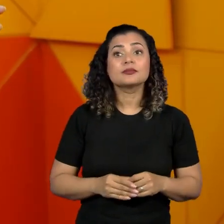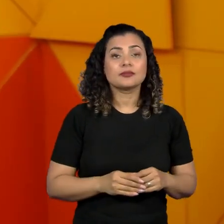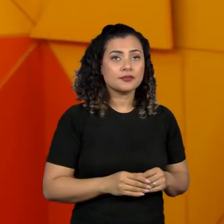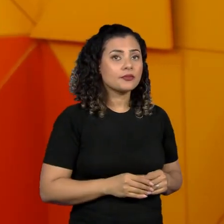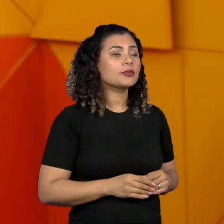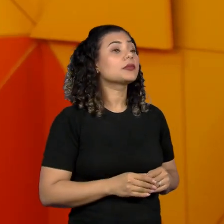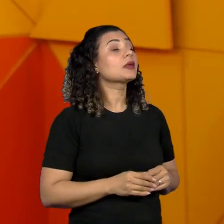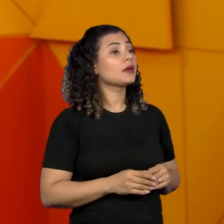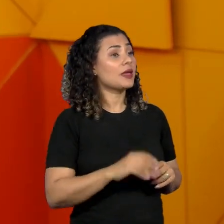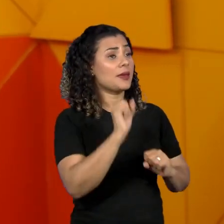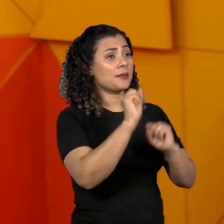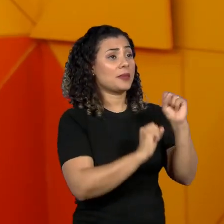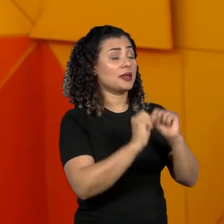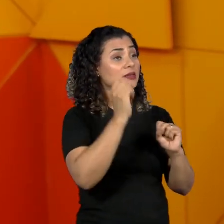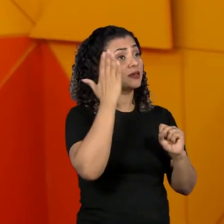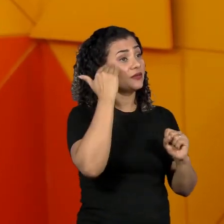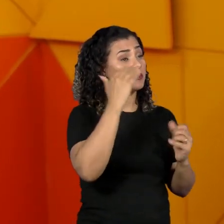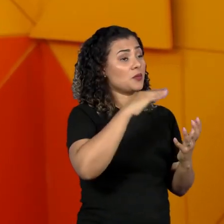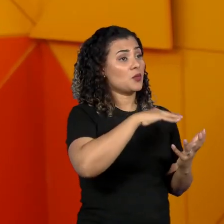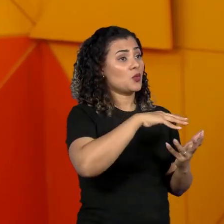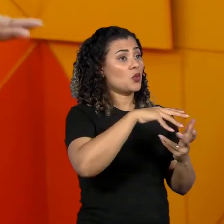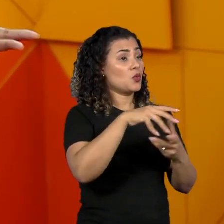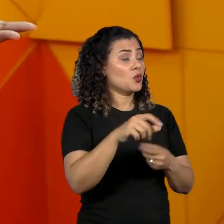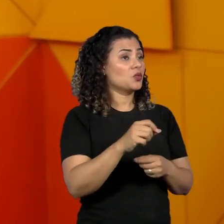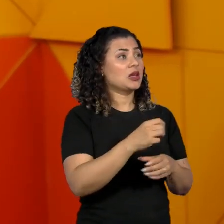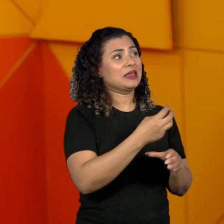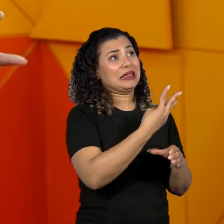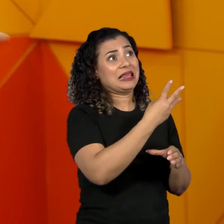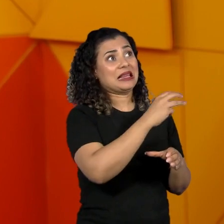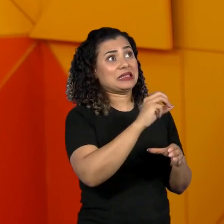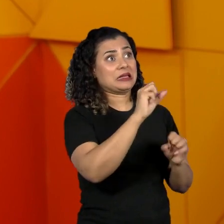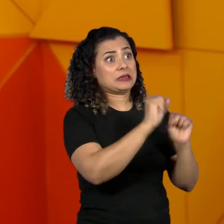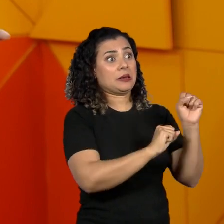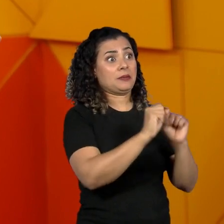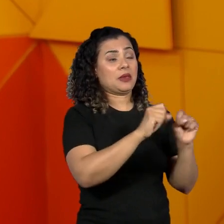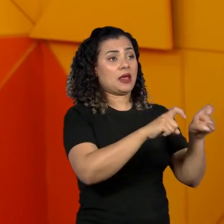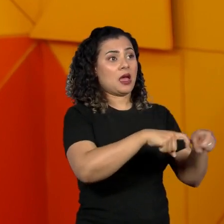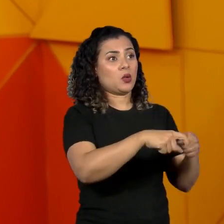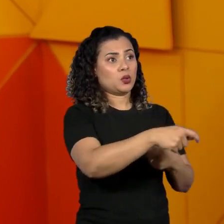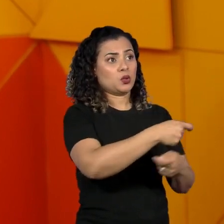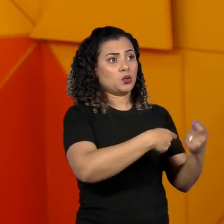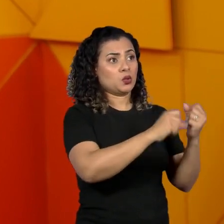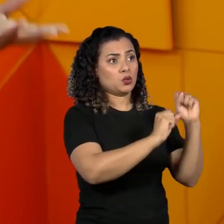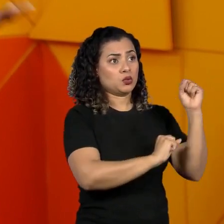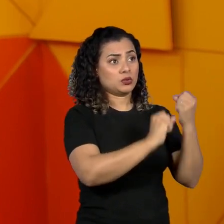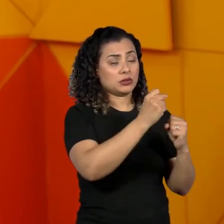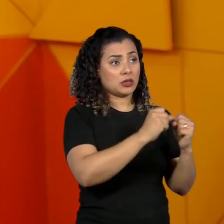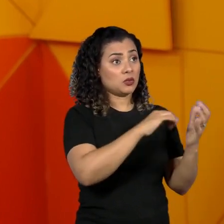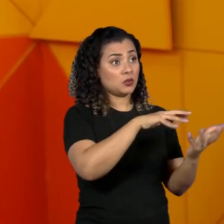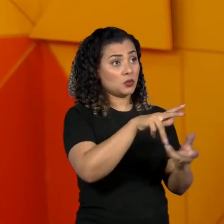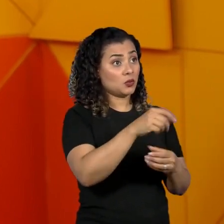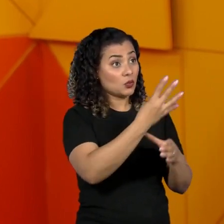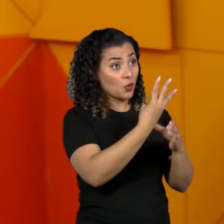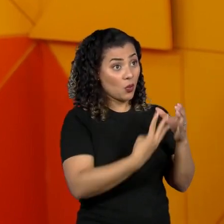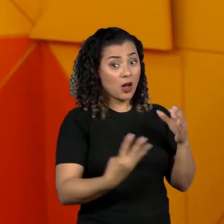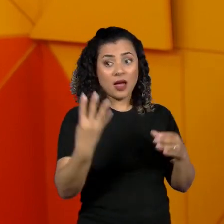maiores empresas do mundo, né? Parece que são 300 grandes empresas agroindustriais no mundo, 4 delas são brasileiras e elas